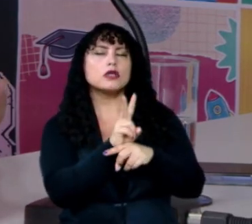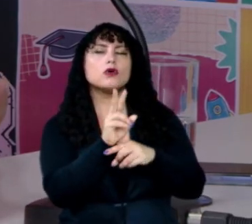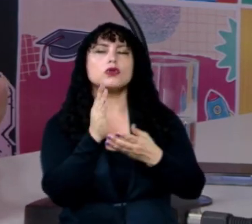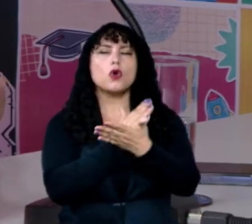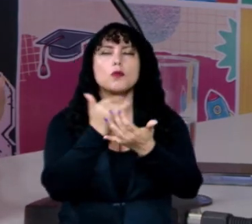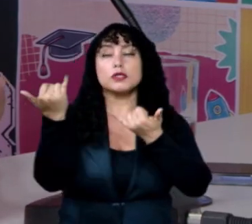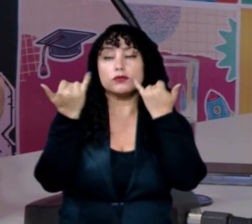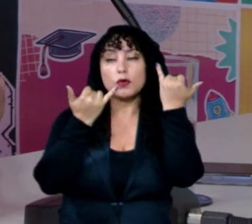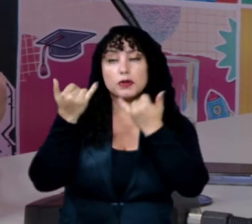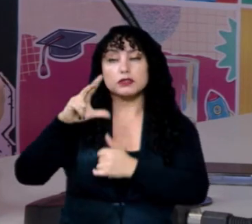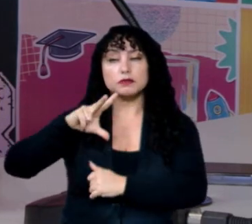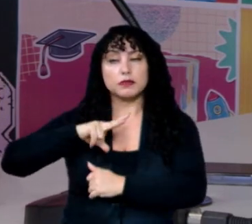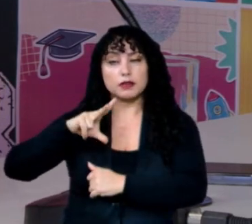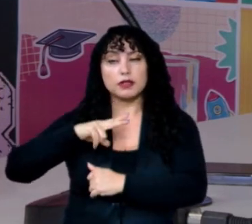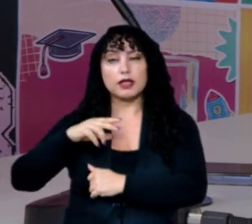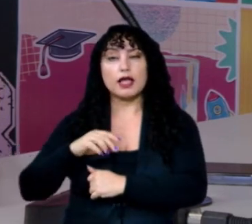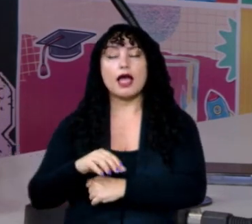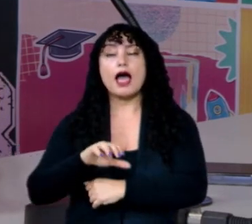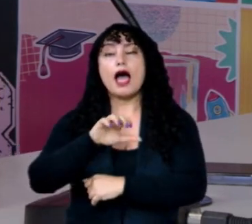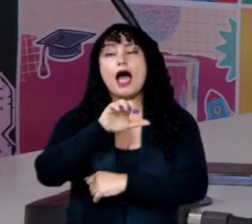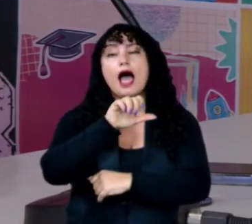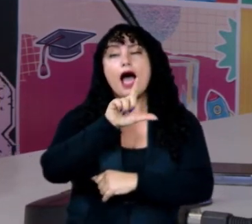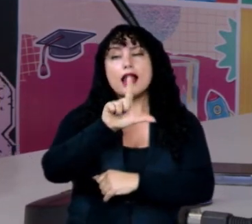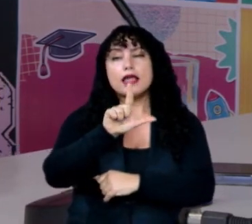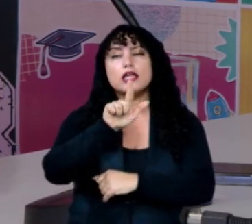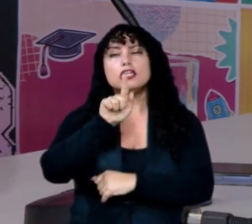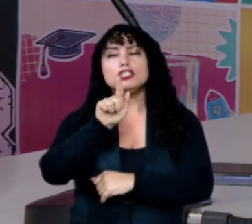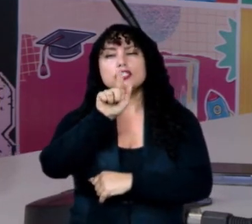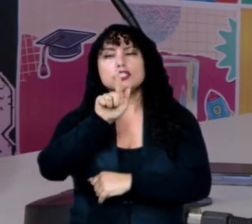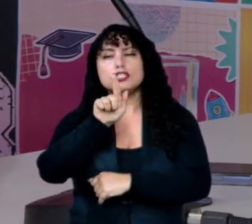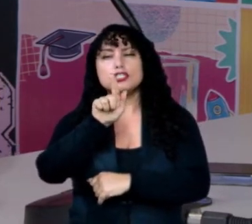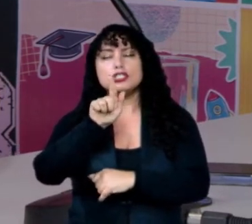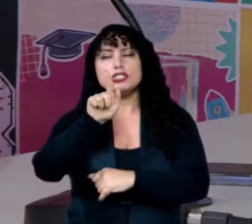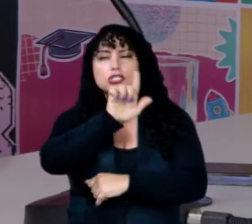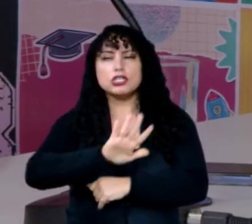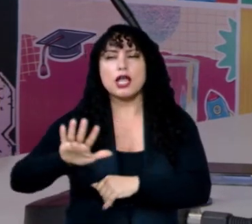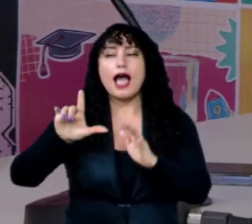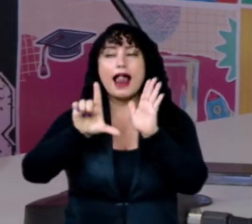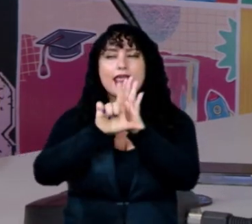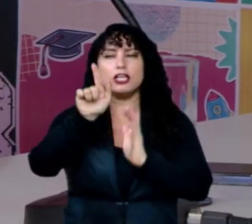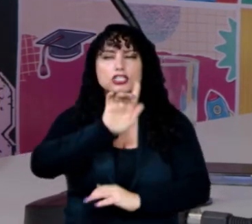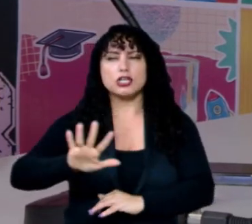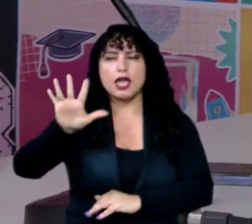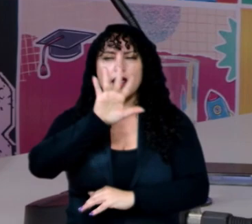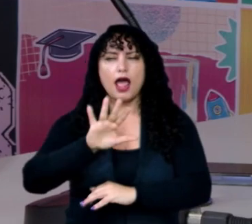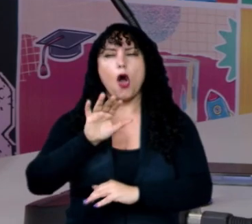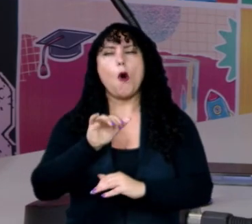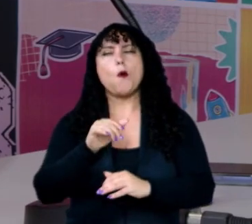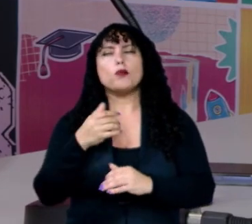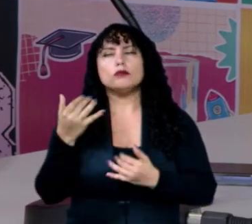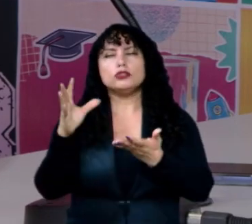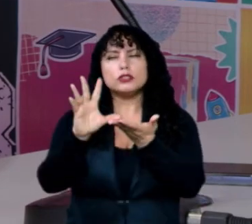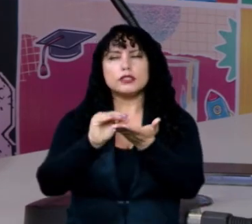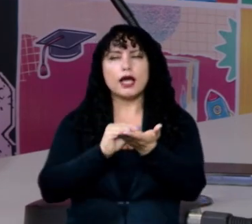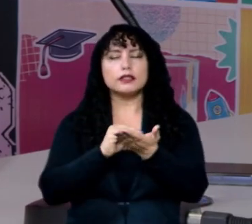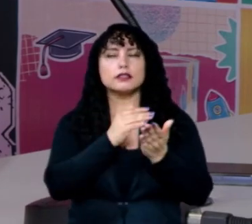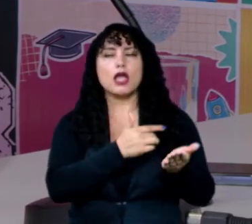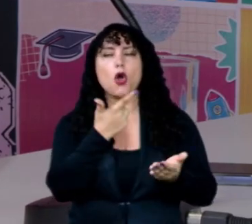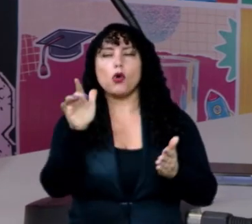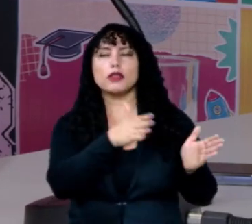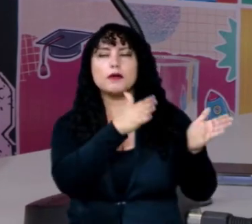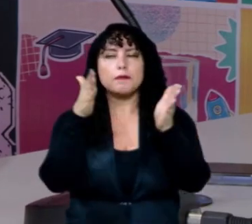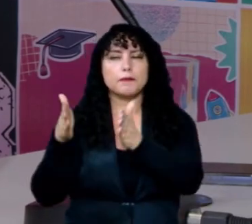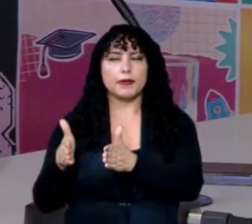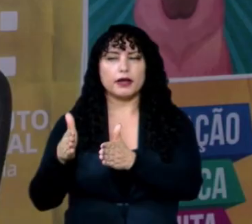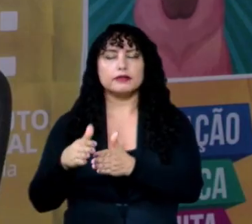informações pessoais, né? Com a LGPD, com a Lei Geral de Proteção de Dados, que é uma outra contraparte dessa história, né?